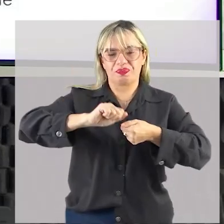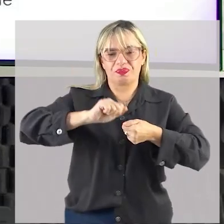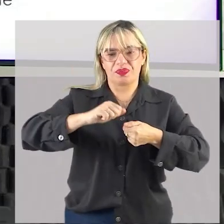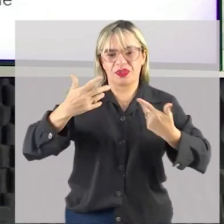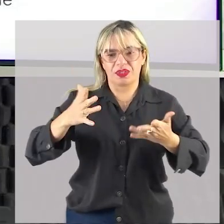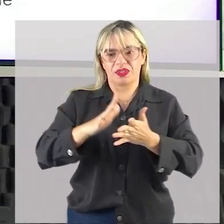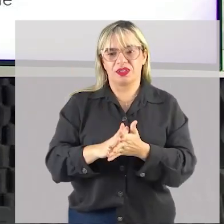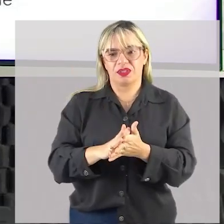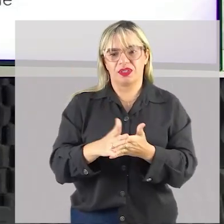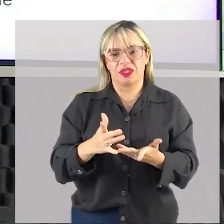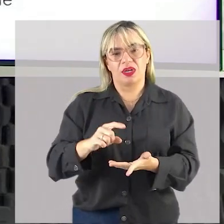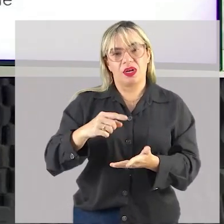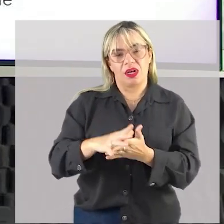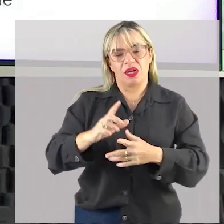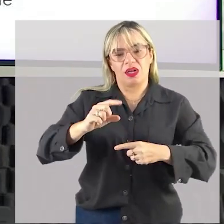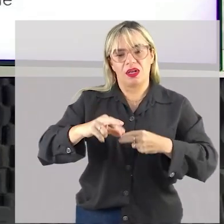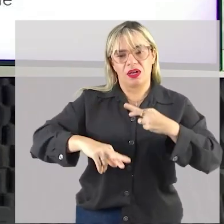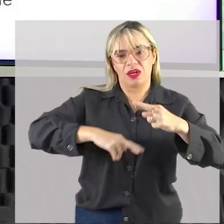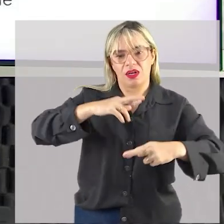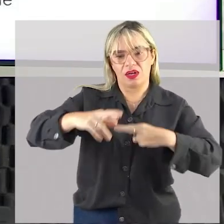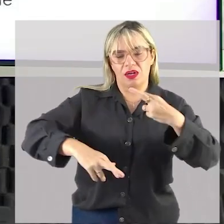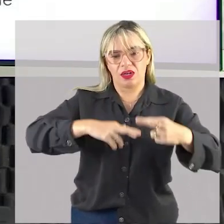Além da reciclagem e do reuso,